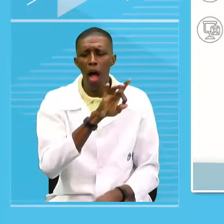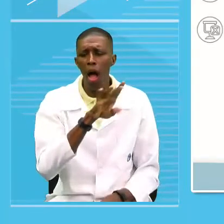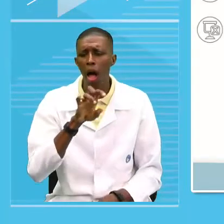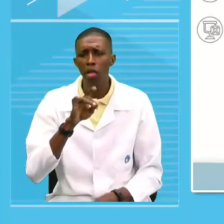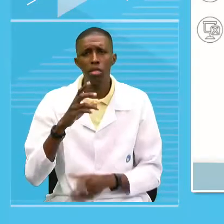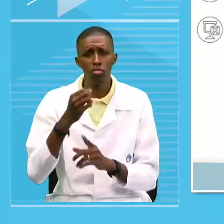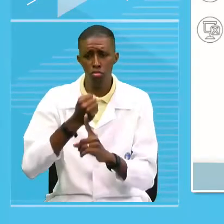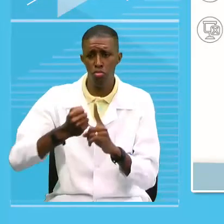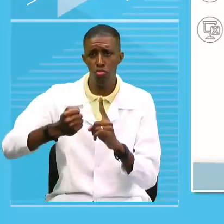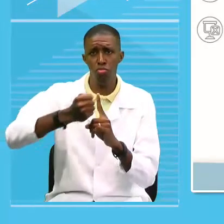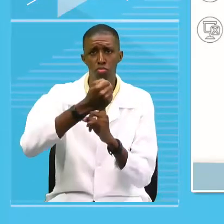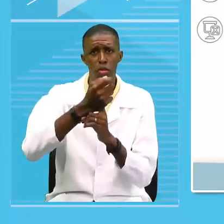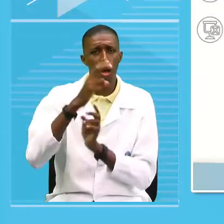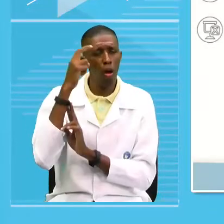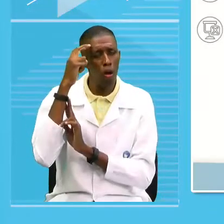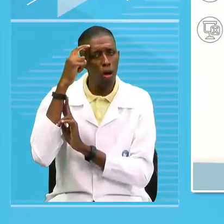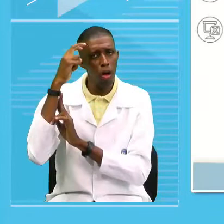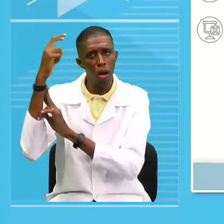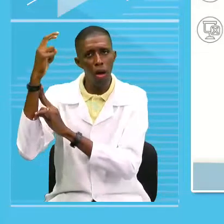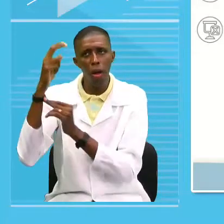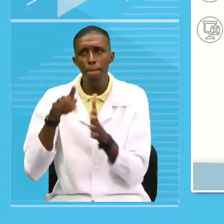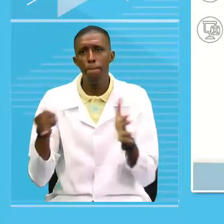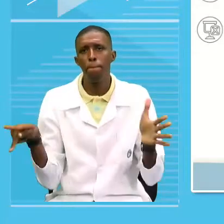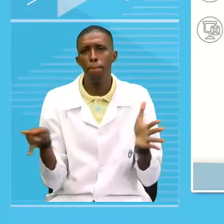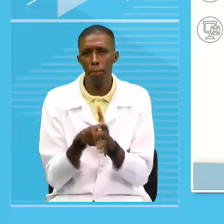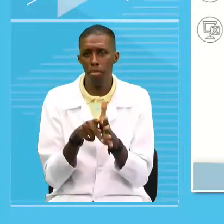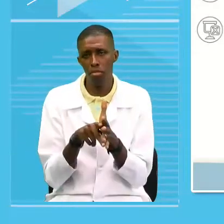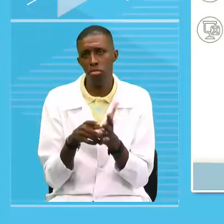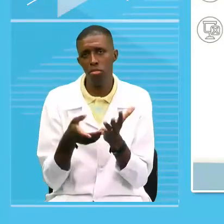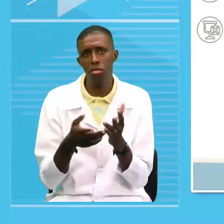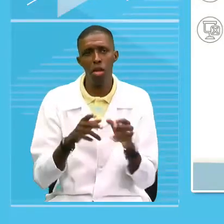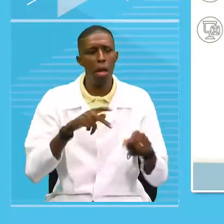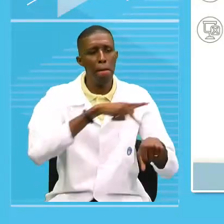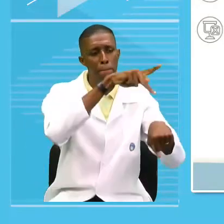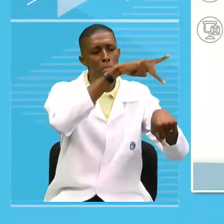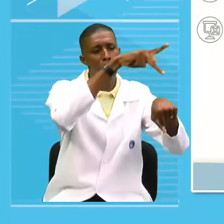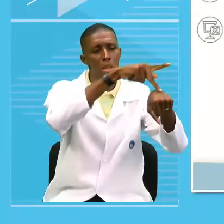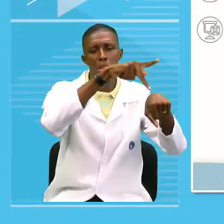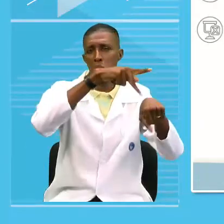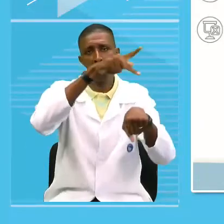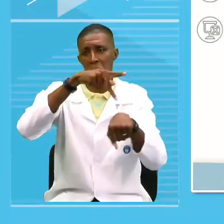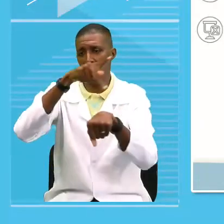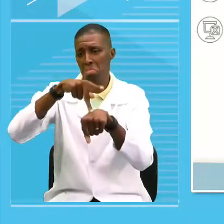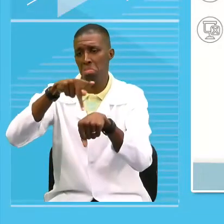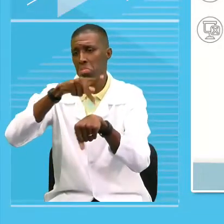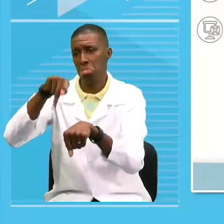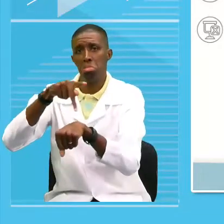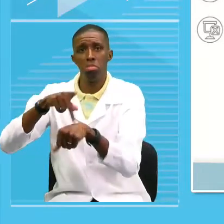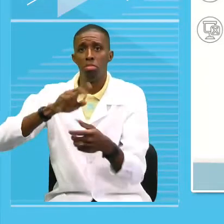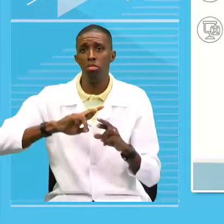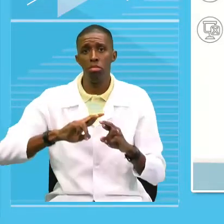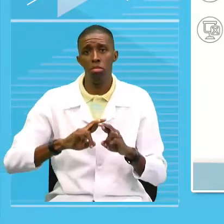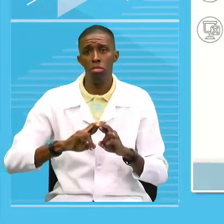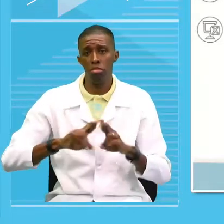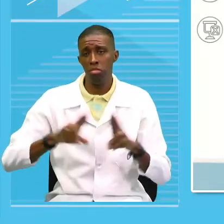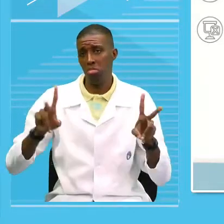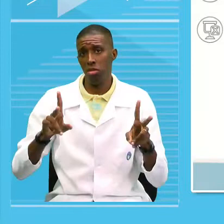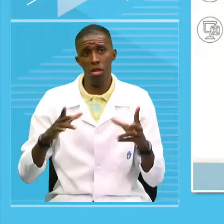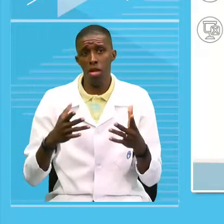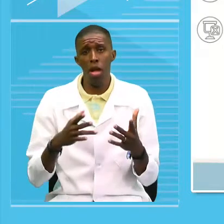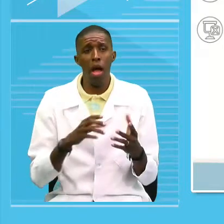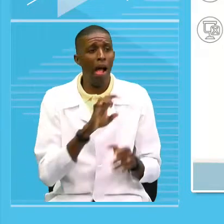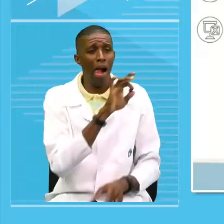região Nordeste no Piauí isso tudo vai influenciando quem você é né então quando a gente diz